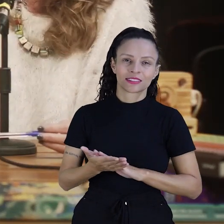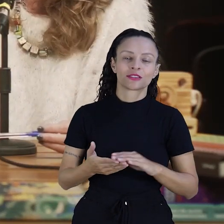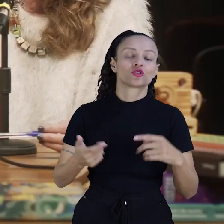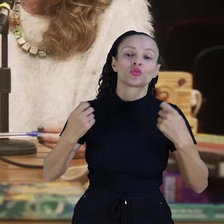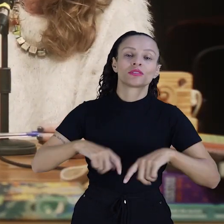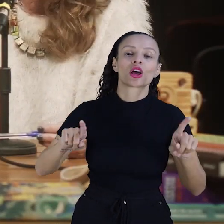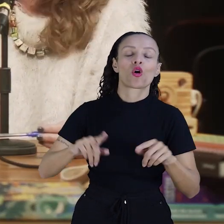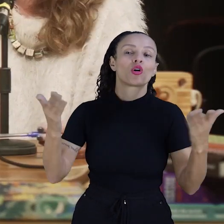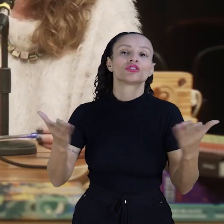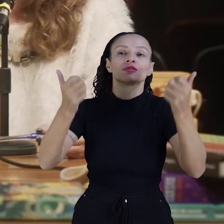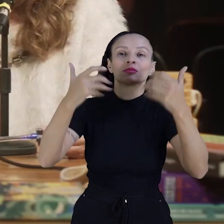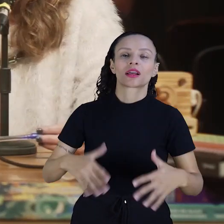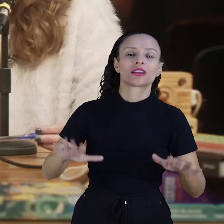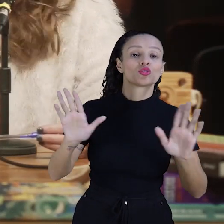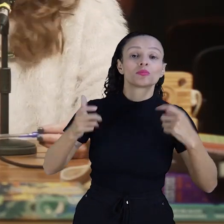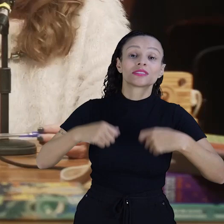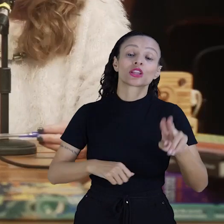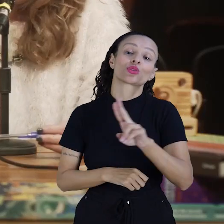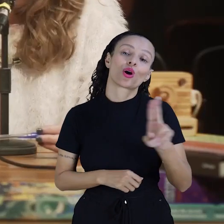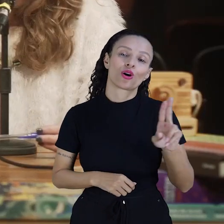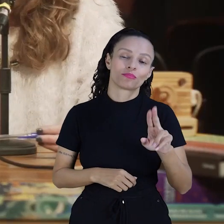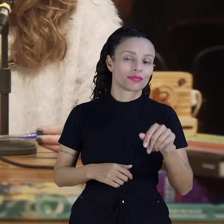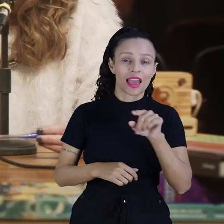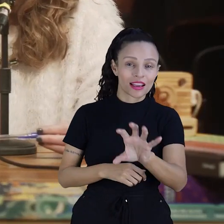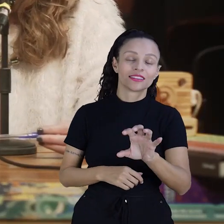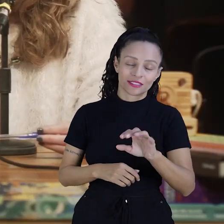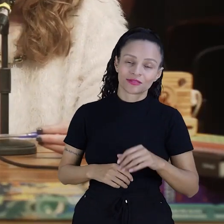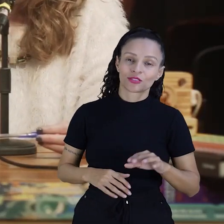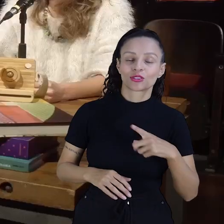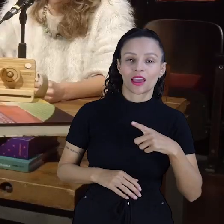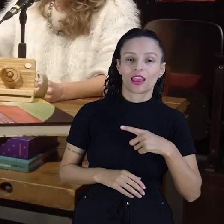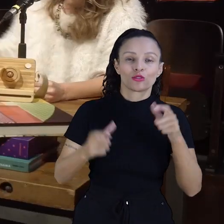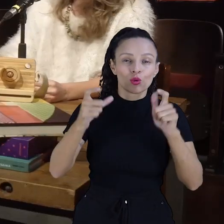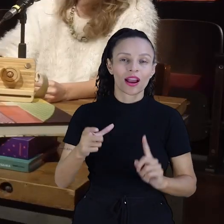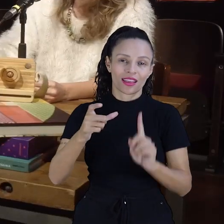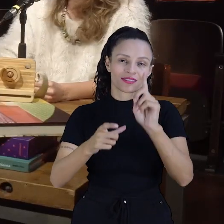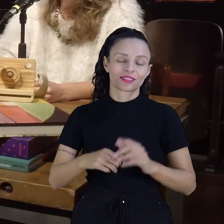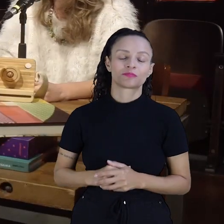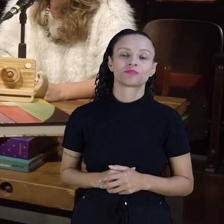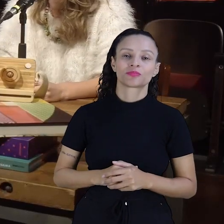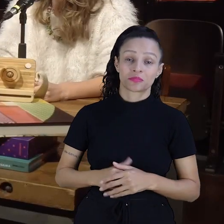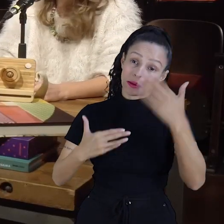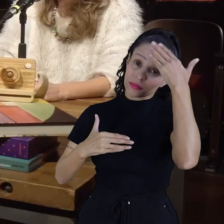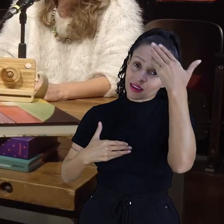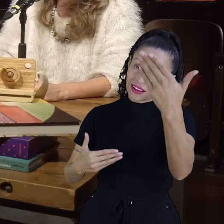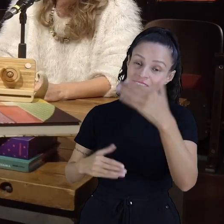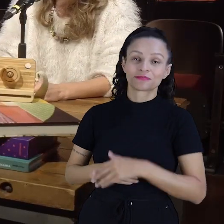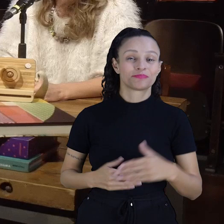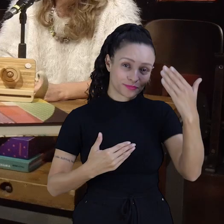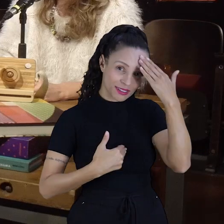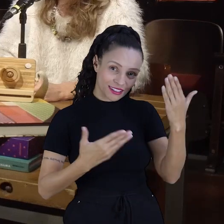episódio. Você não precisa... Hoje vamos falar sobre... Você não precisa dar um nome. Não. Tá ali, é no entre lugar. Guga,